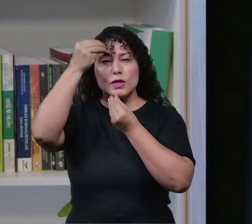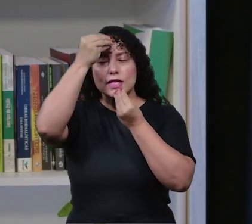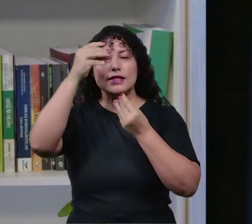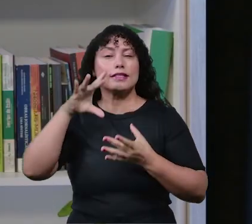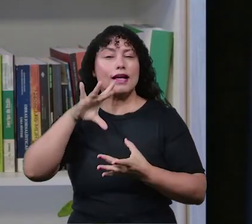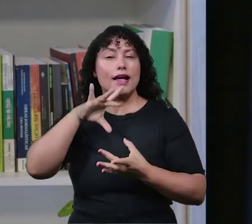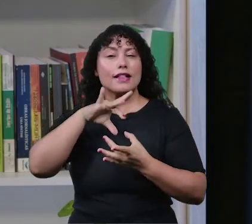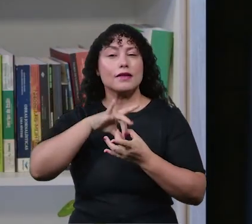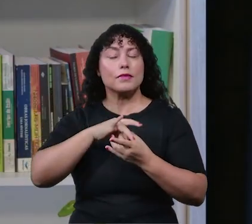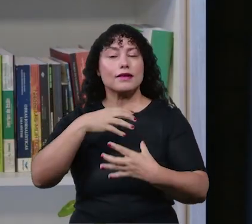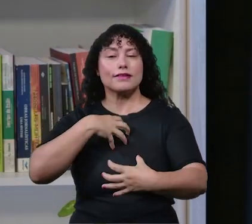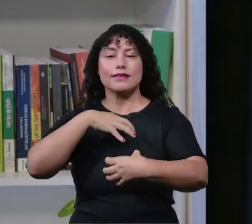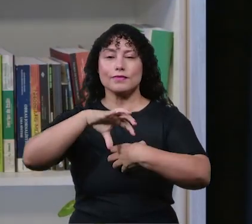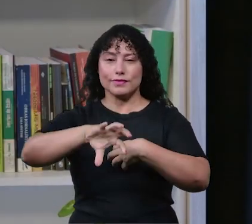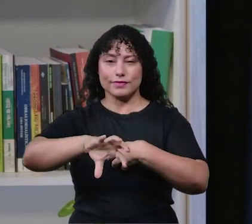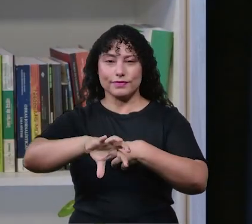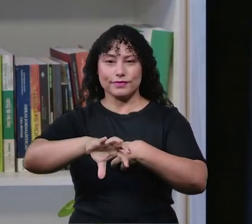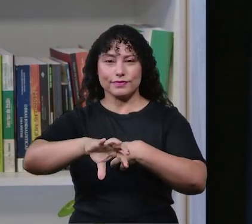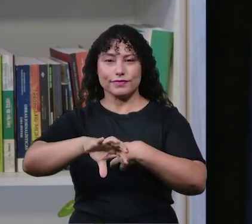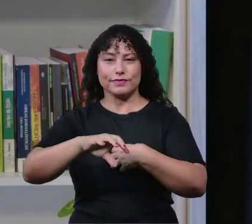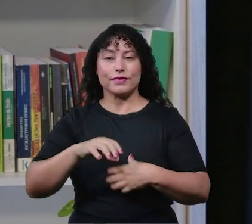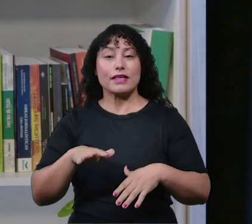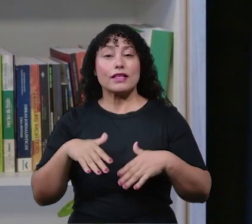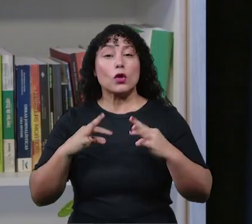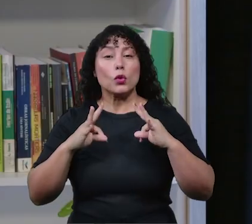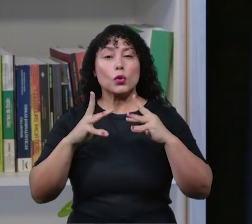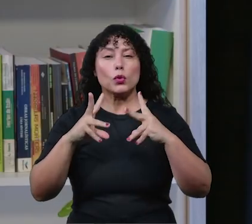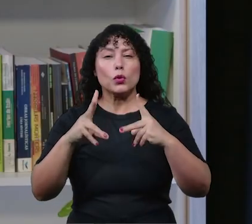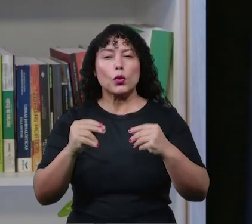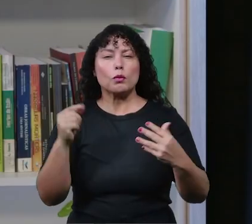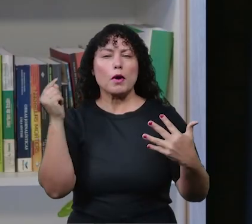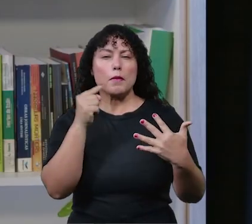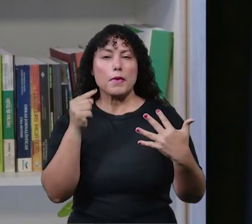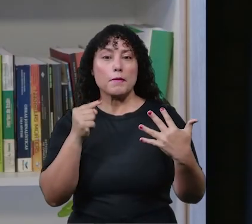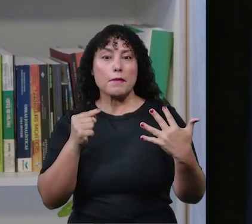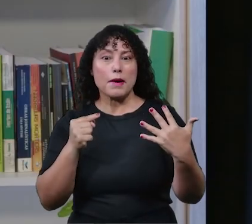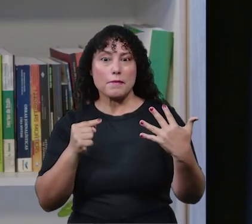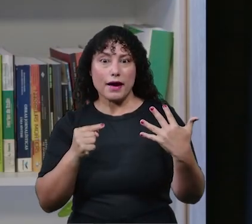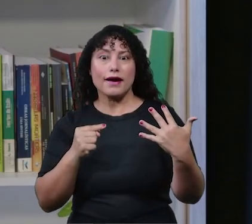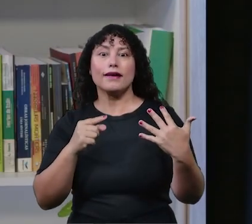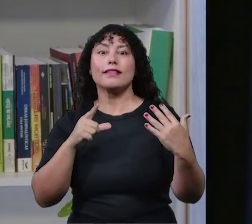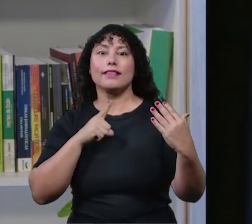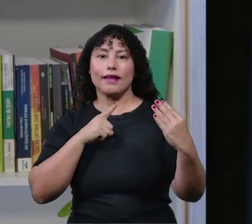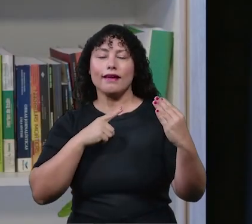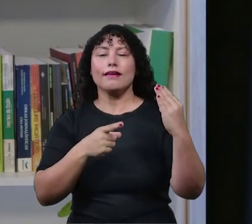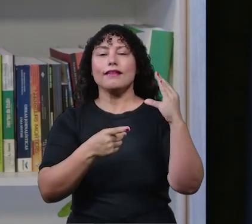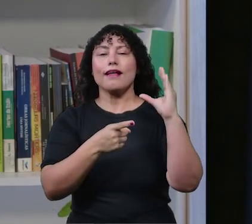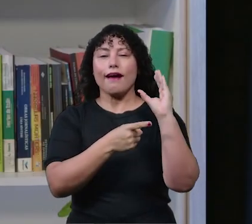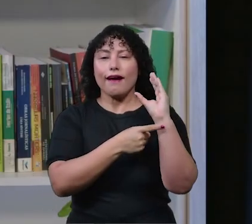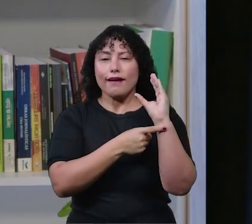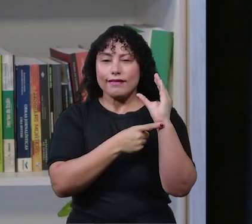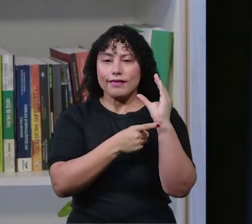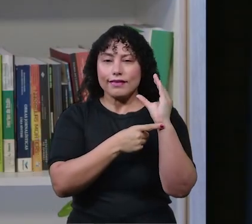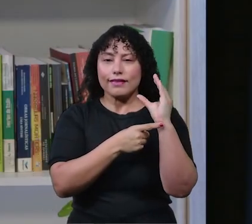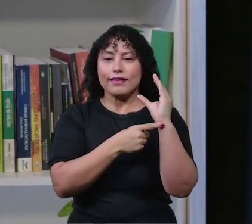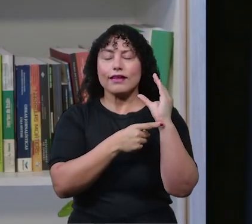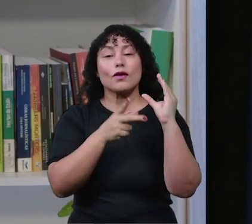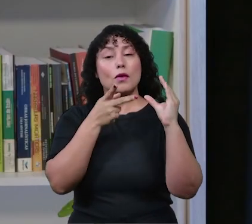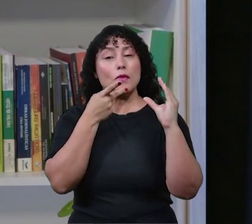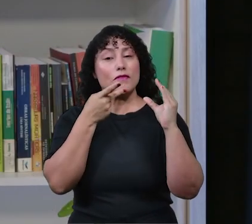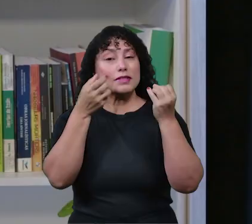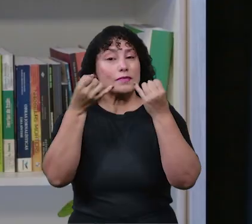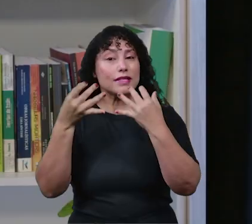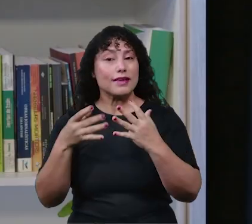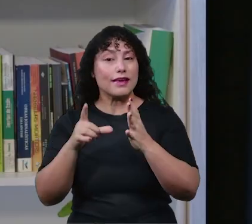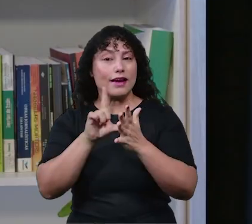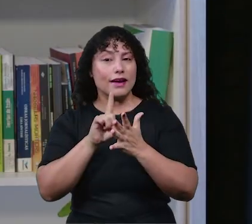e também ligada com a empatia. Então, todas essas questões, elas passam pela amígdala, de modo que a amígdala, é